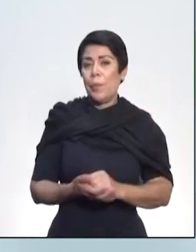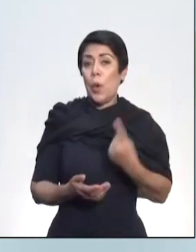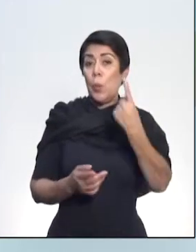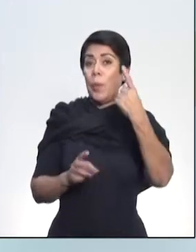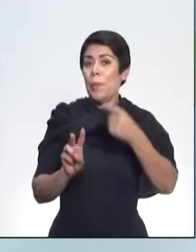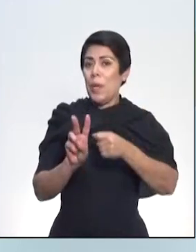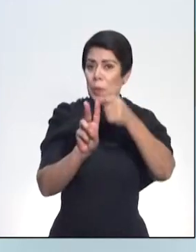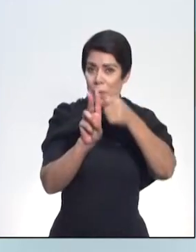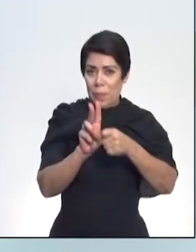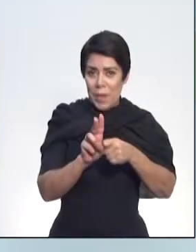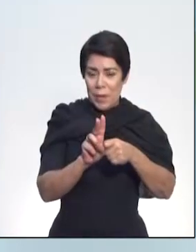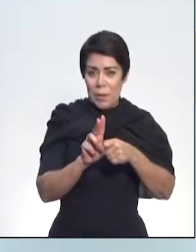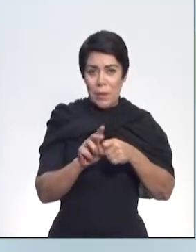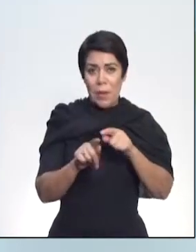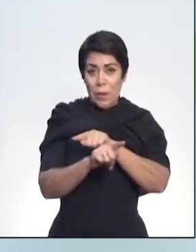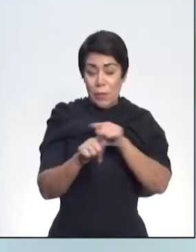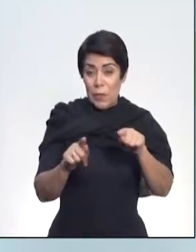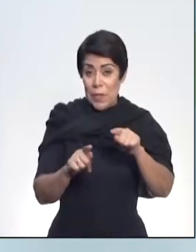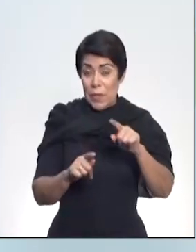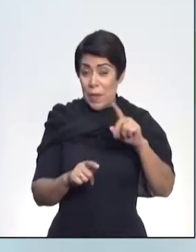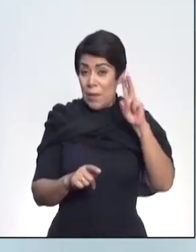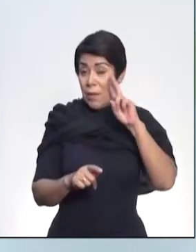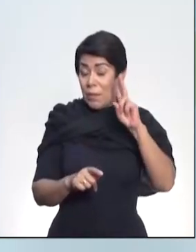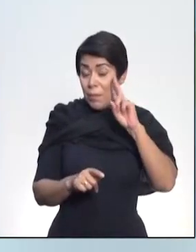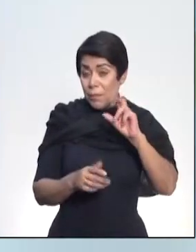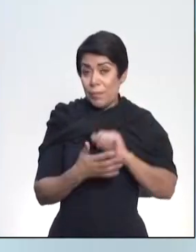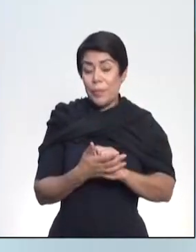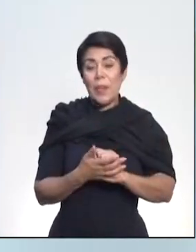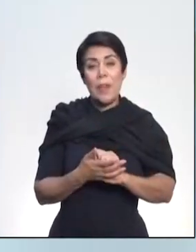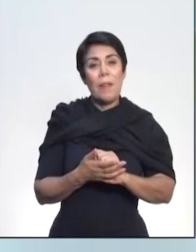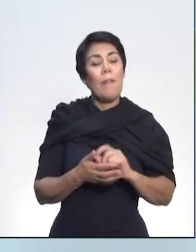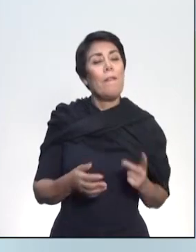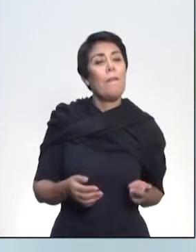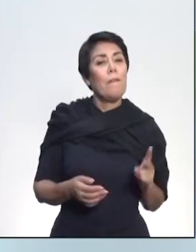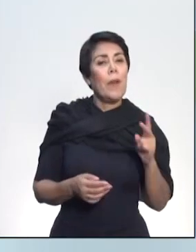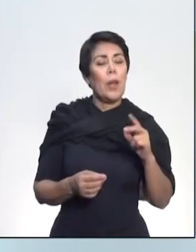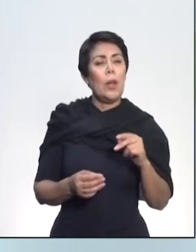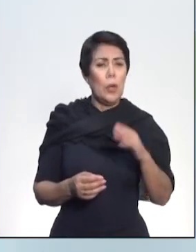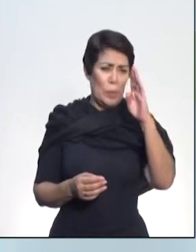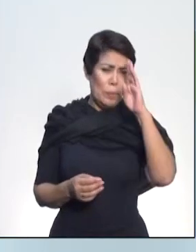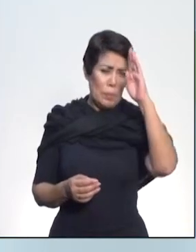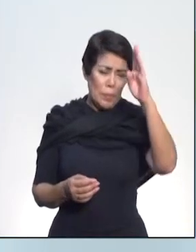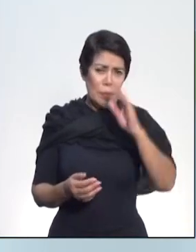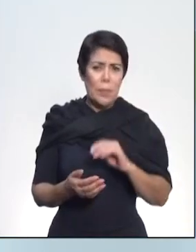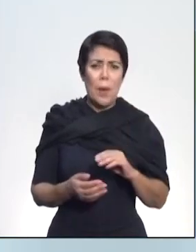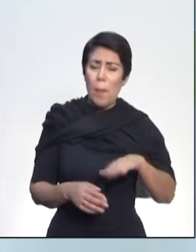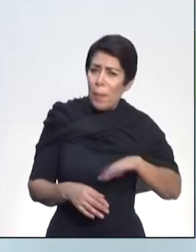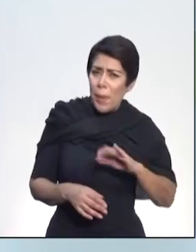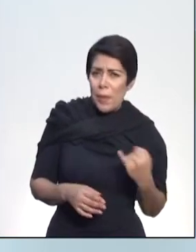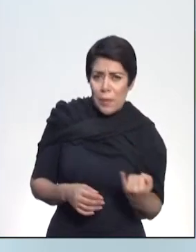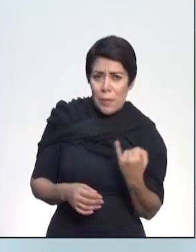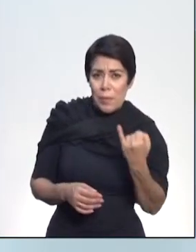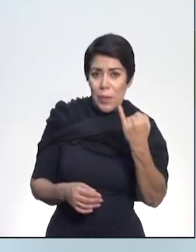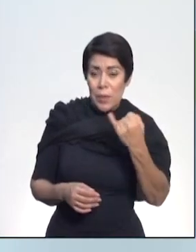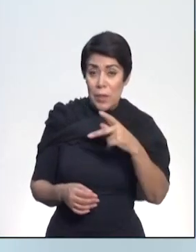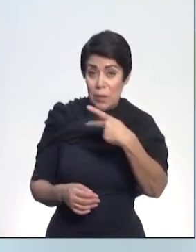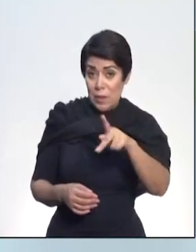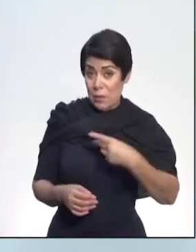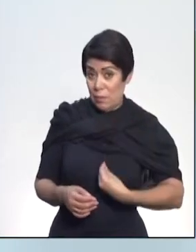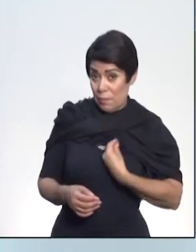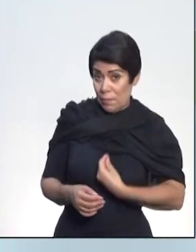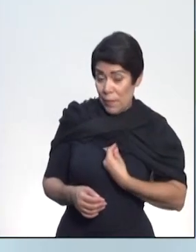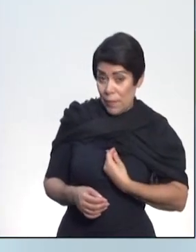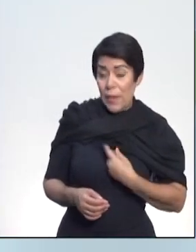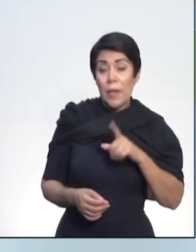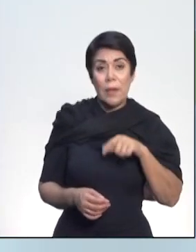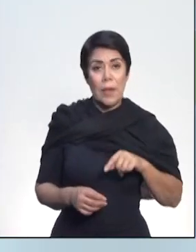bimestre, vocês definiram que alguns valores priorizados, ou que são mais importantes para vocês, é a questão